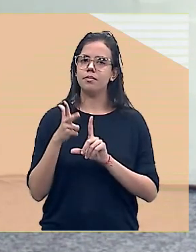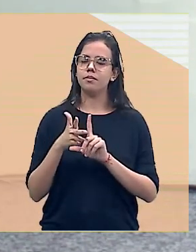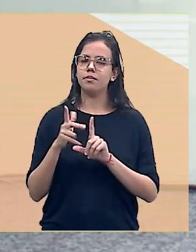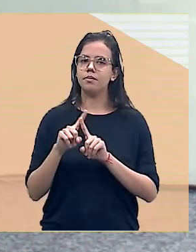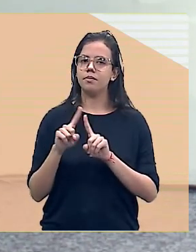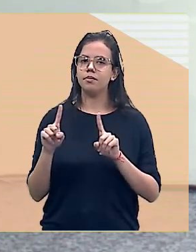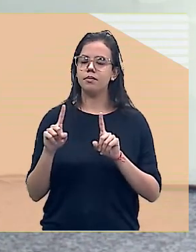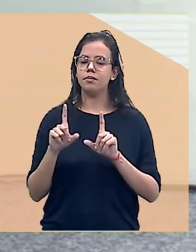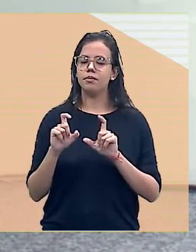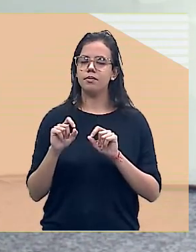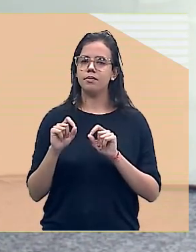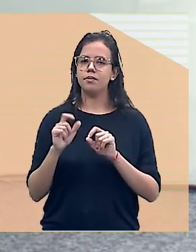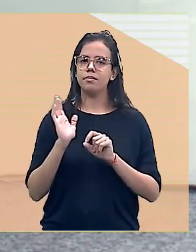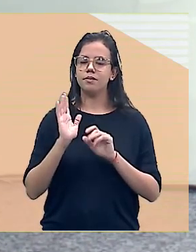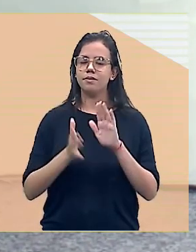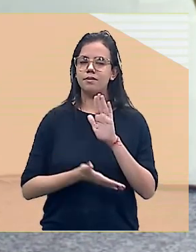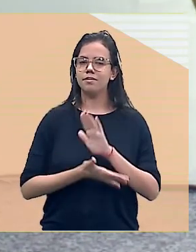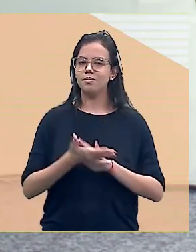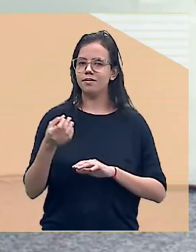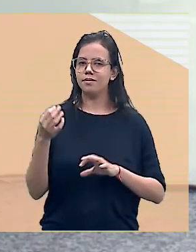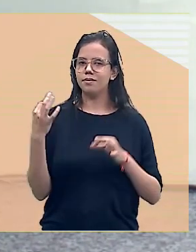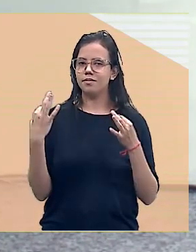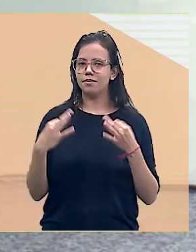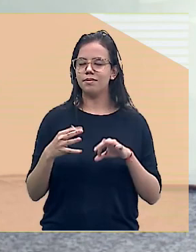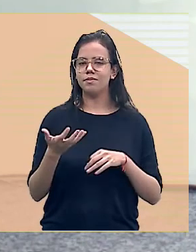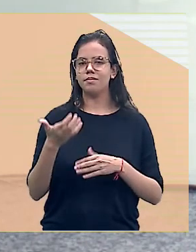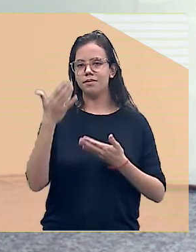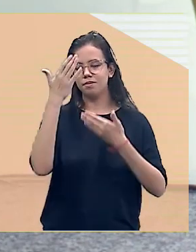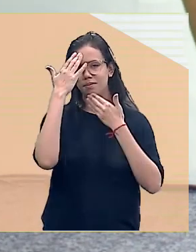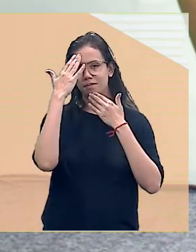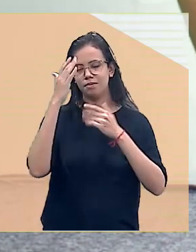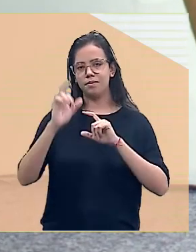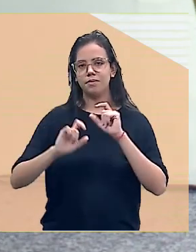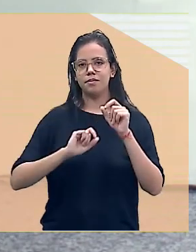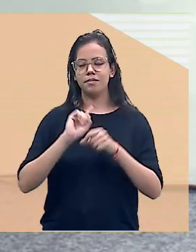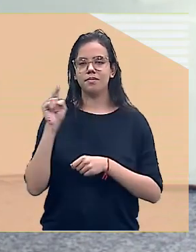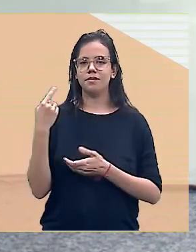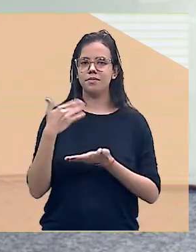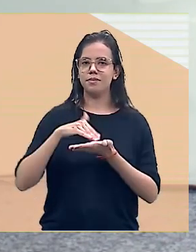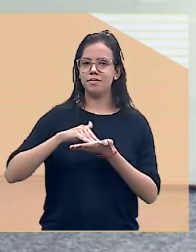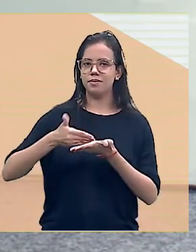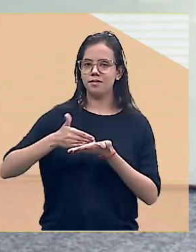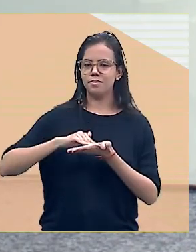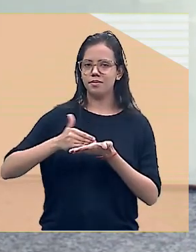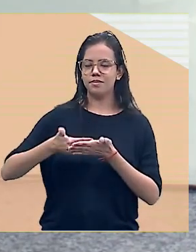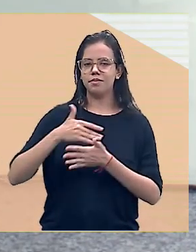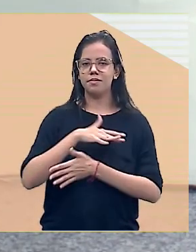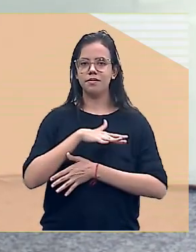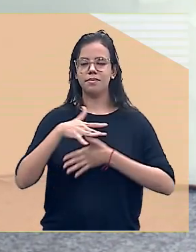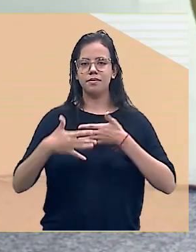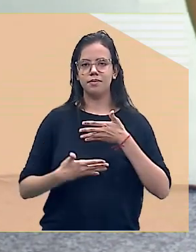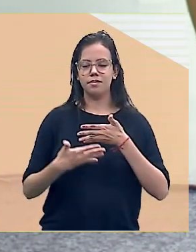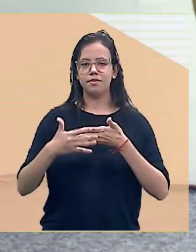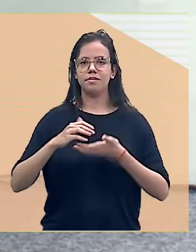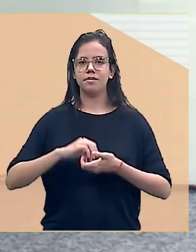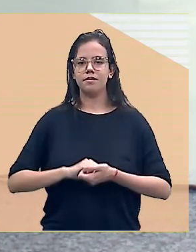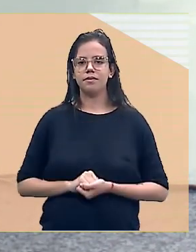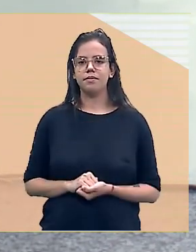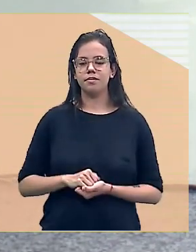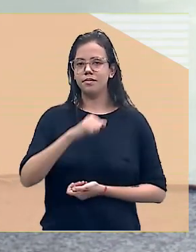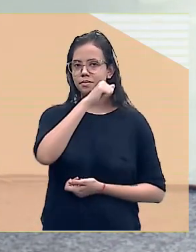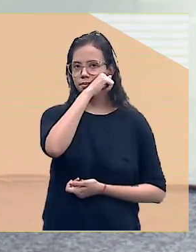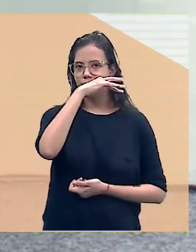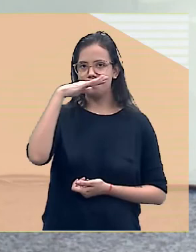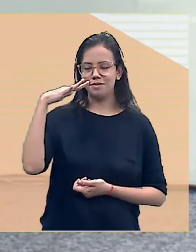mas a gente já com pé na estrada né queremos agradecer Aqui as nossas intérpretes não é de libras não é